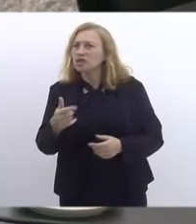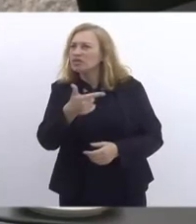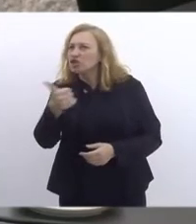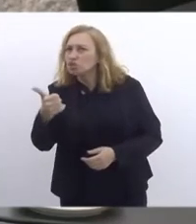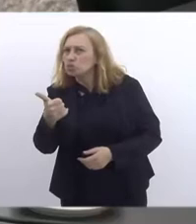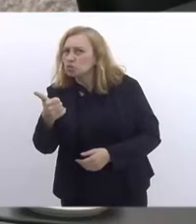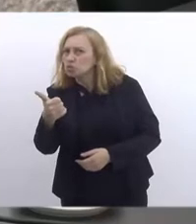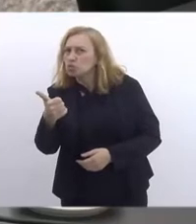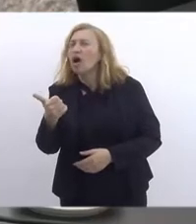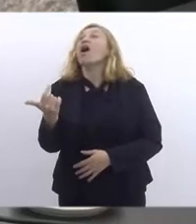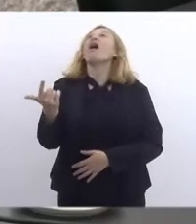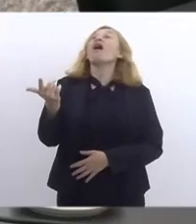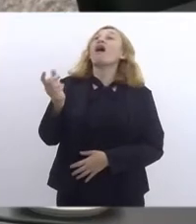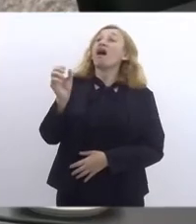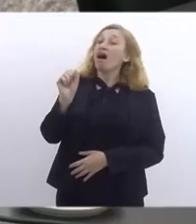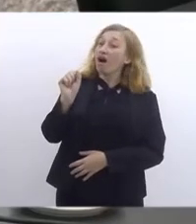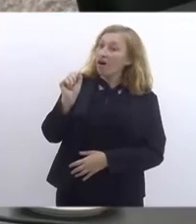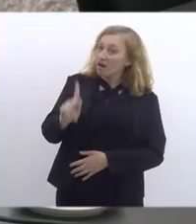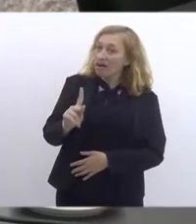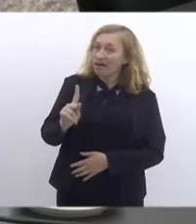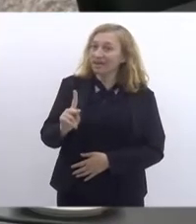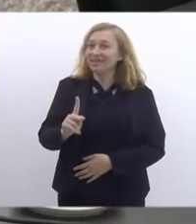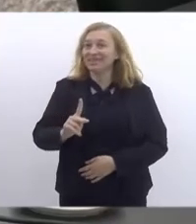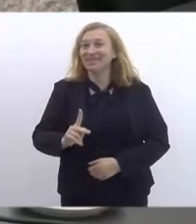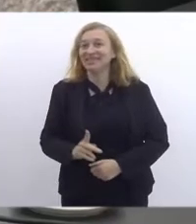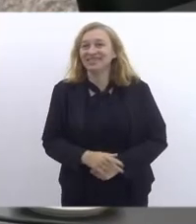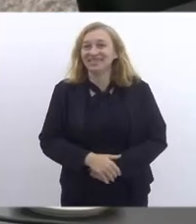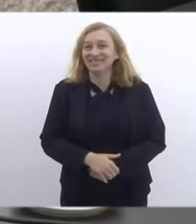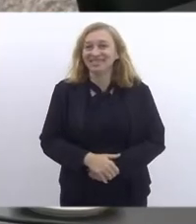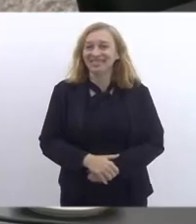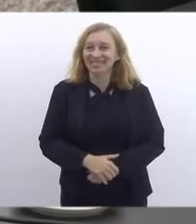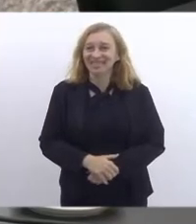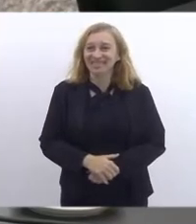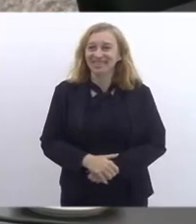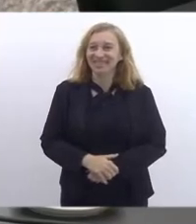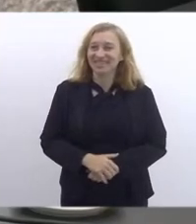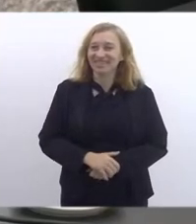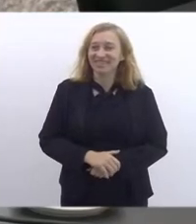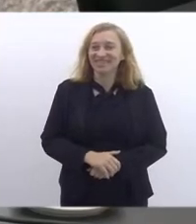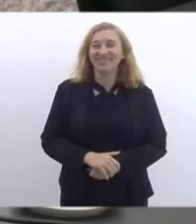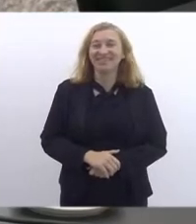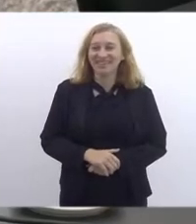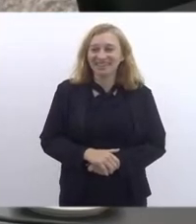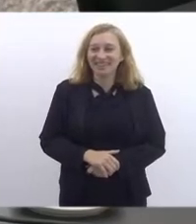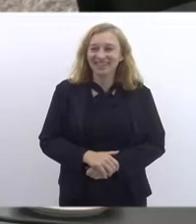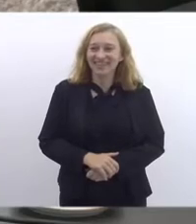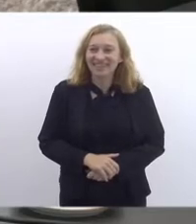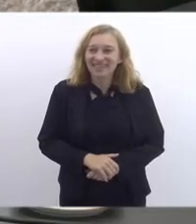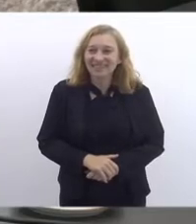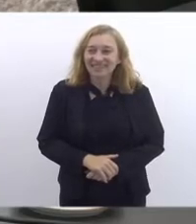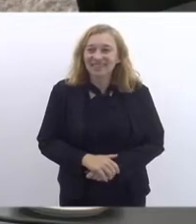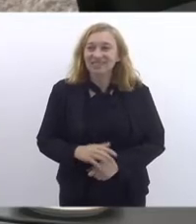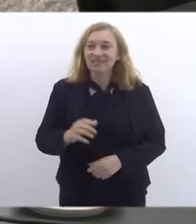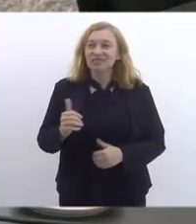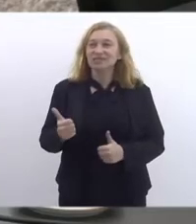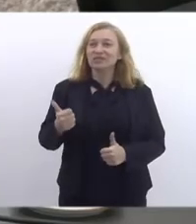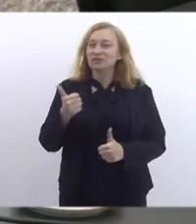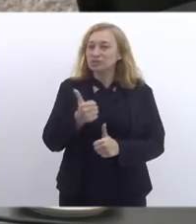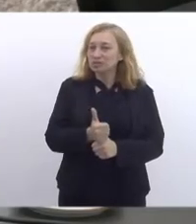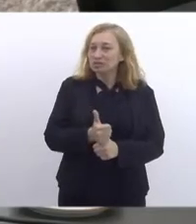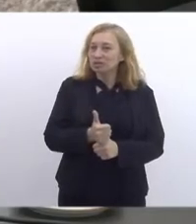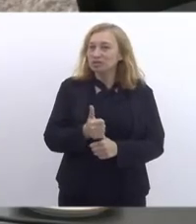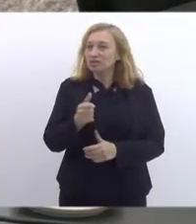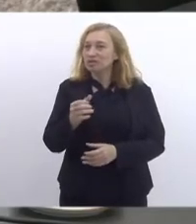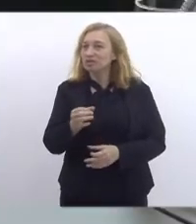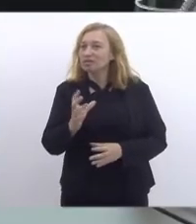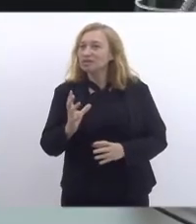no 21. Ah, tá. Supremo já decidiu essa matéria, já tem lei sobre isso. É, se a substituição